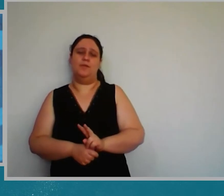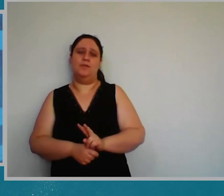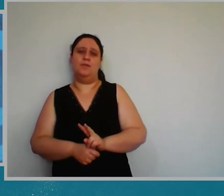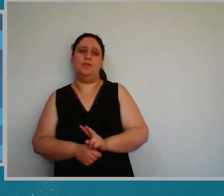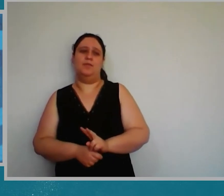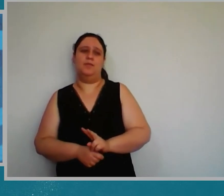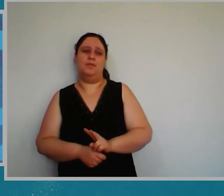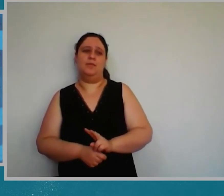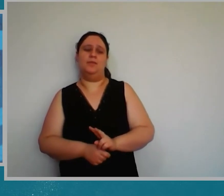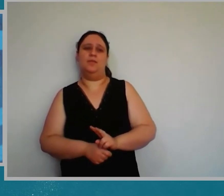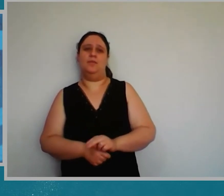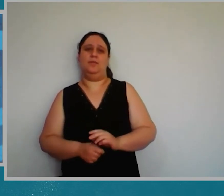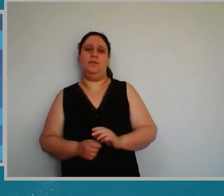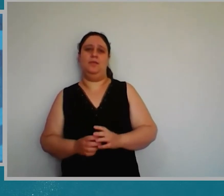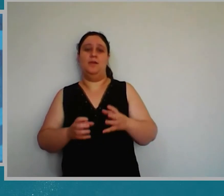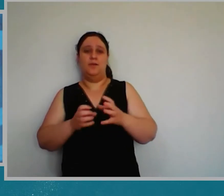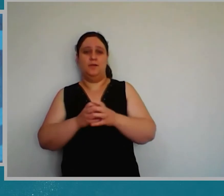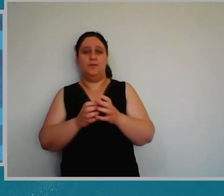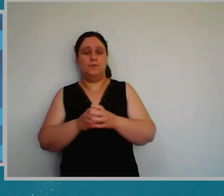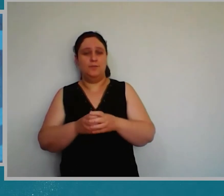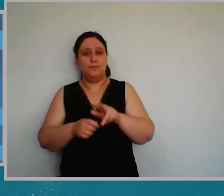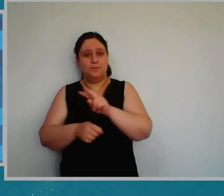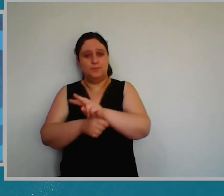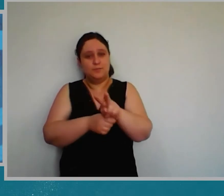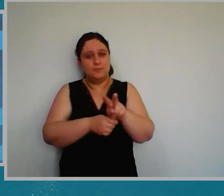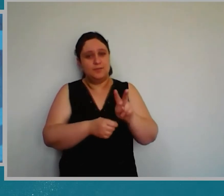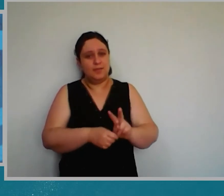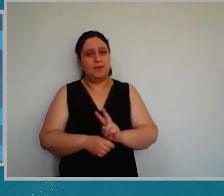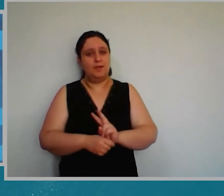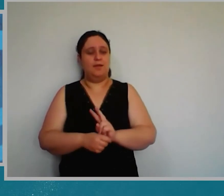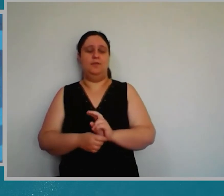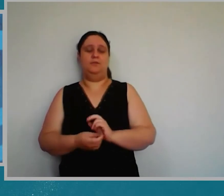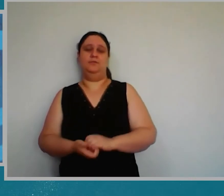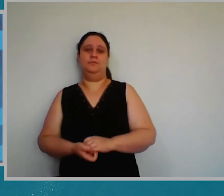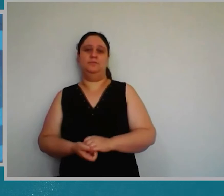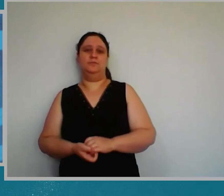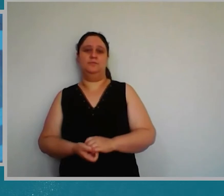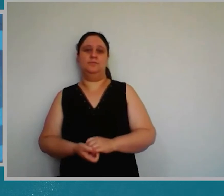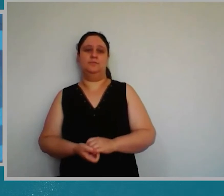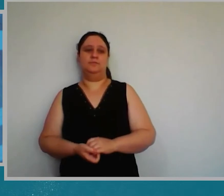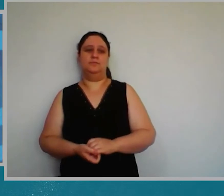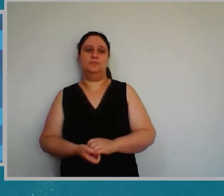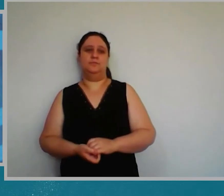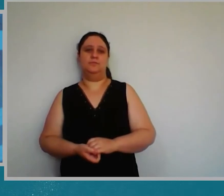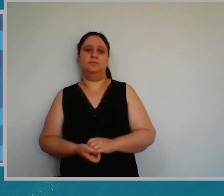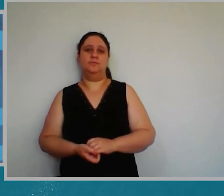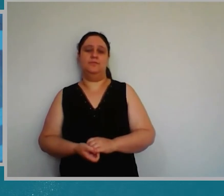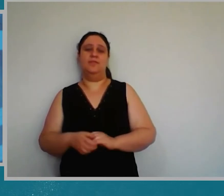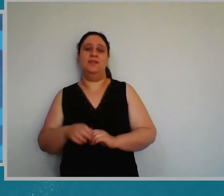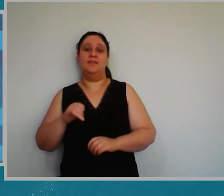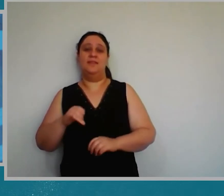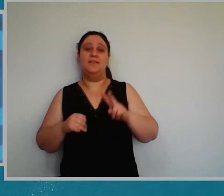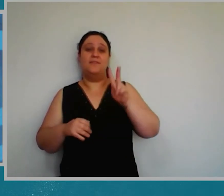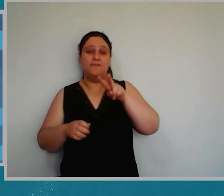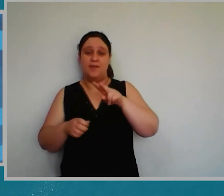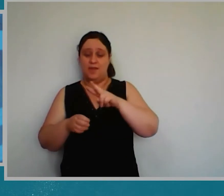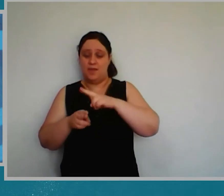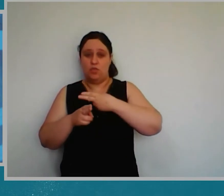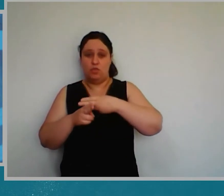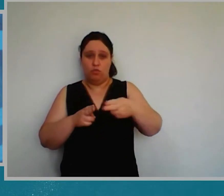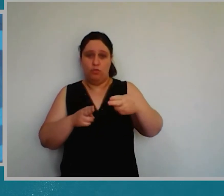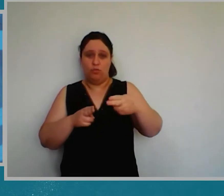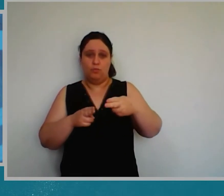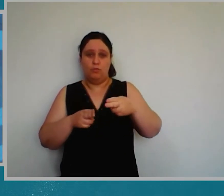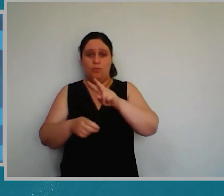de recolhimento, central de acolhimento. Ou se vires o nu, ou cubras, e não escondas